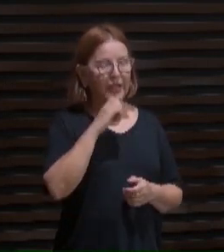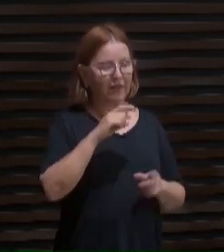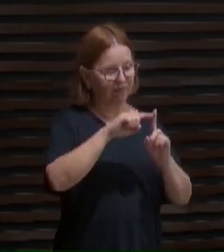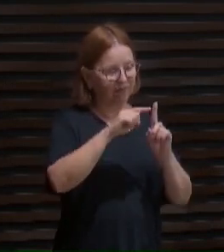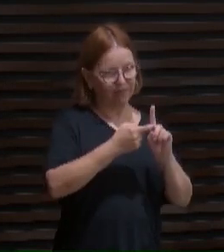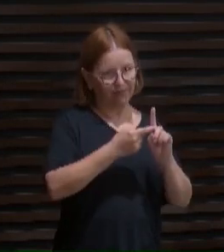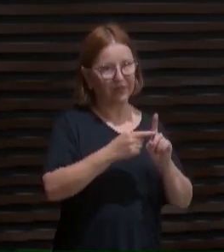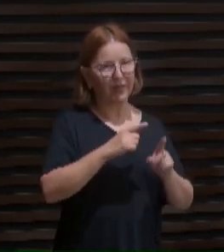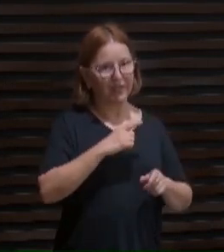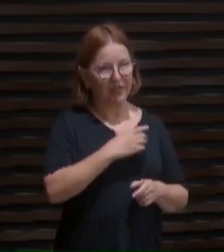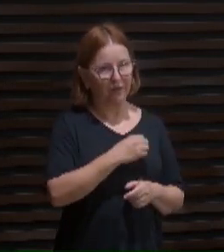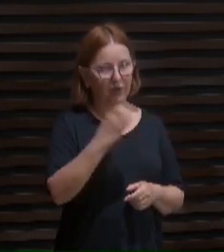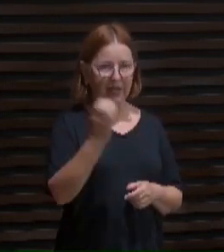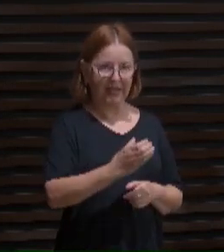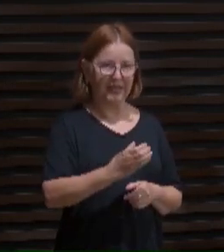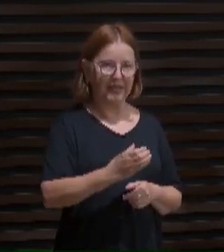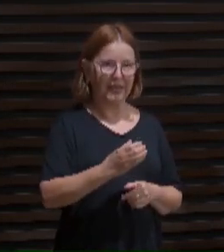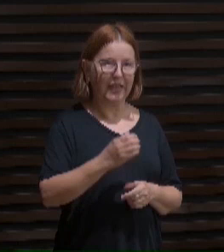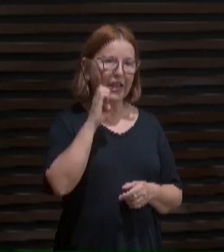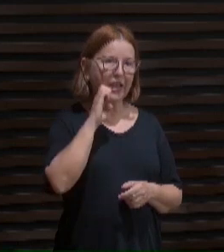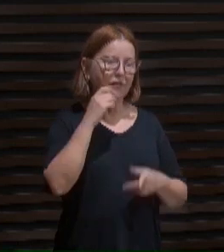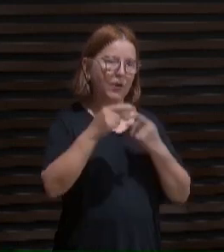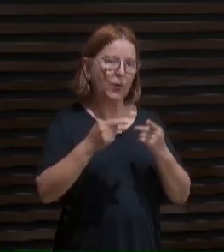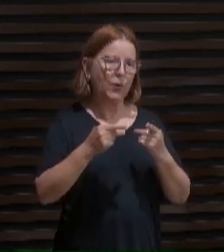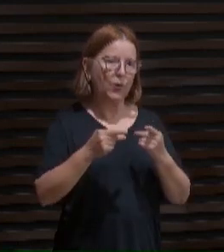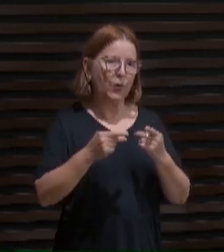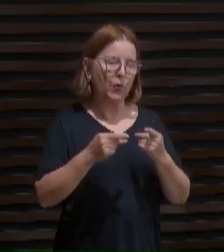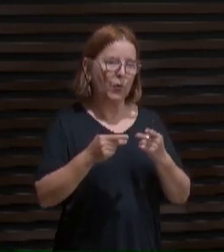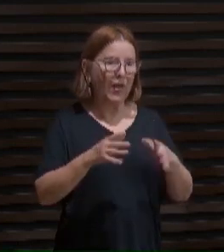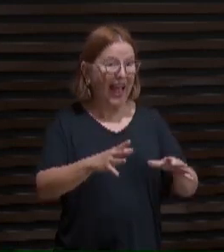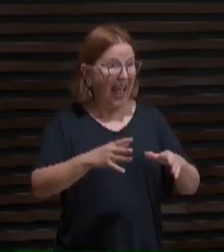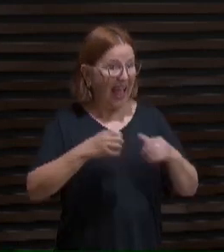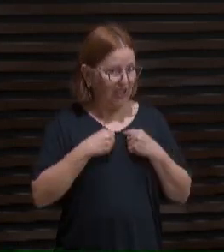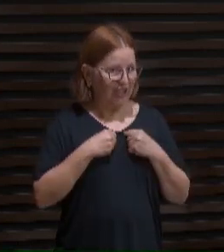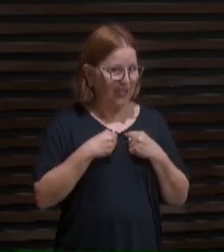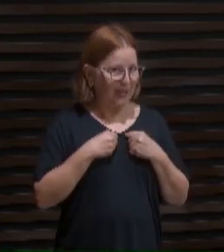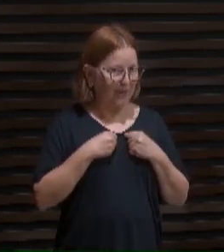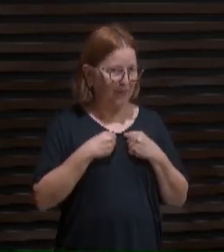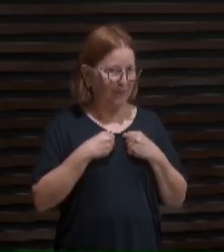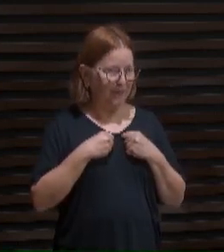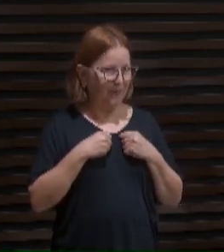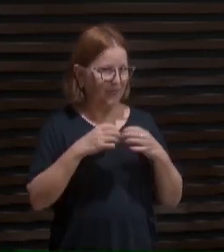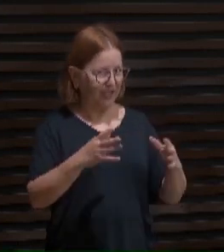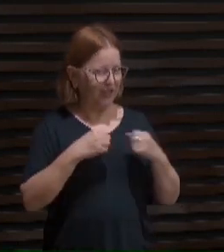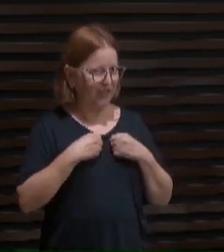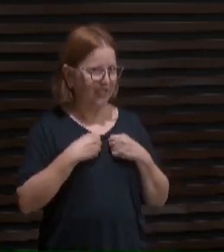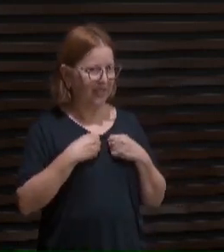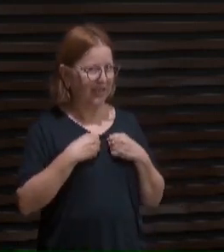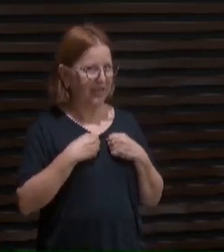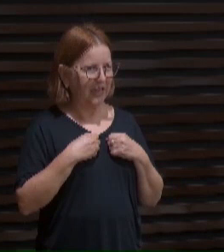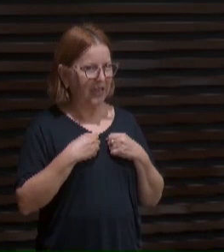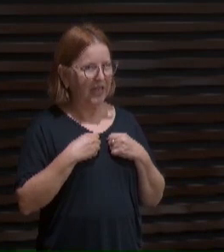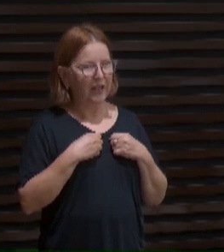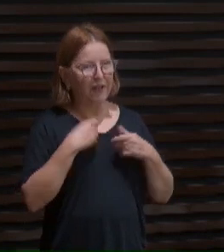então disse, olha, adquirir é uma aquisição, é uma conquista,